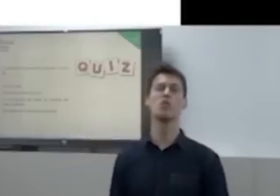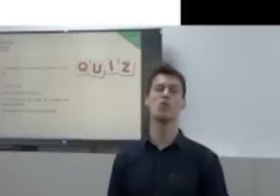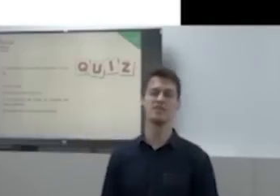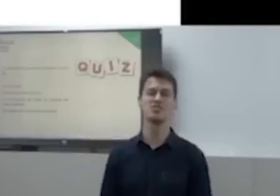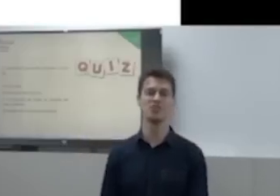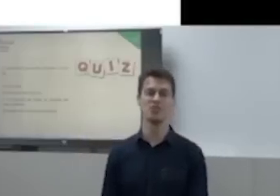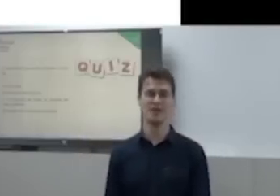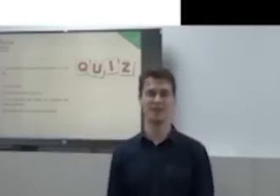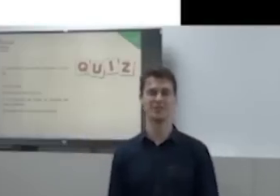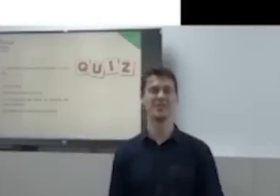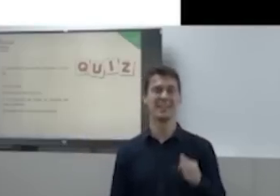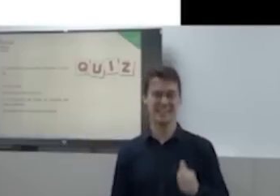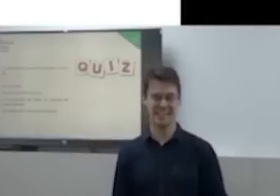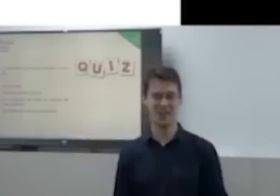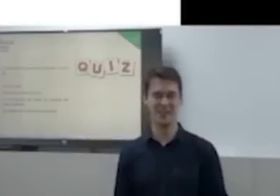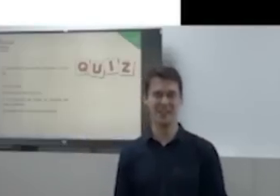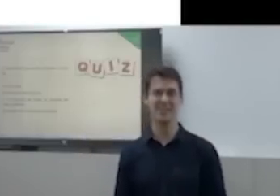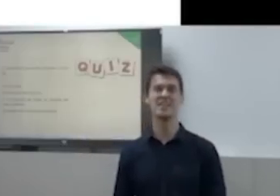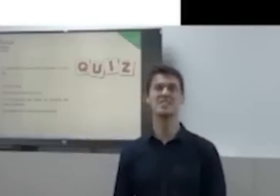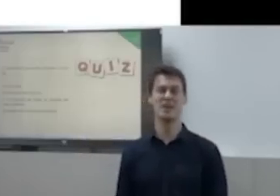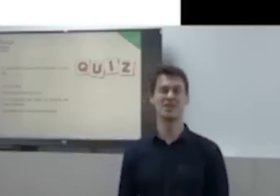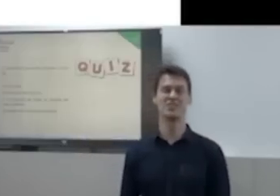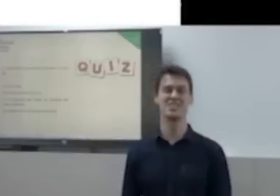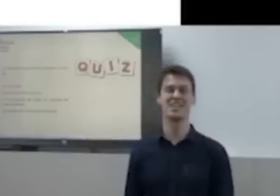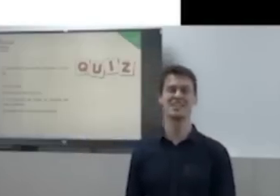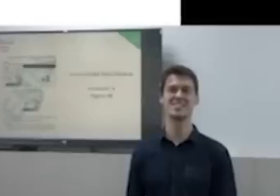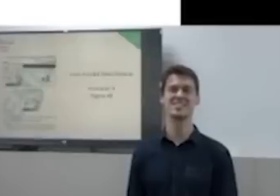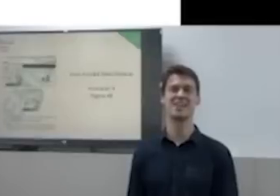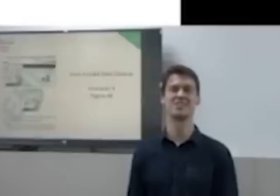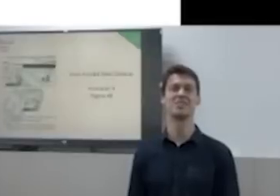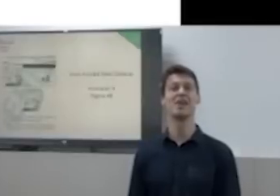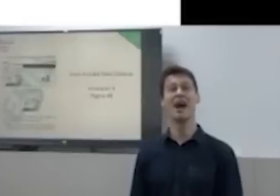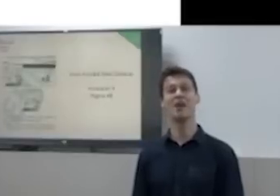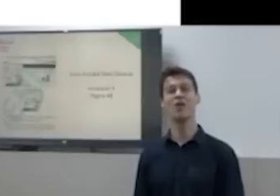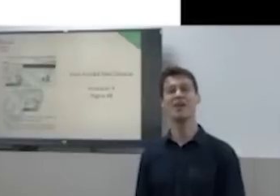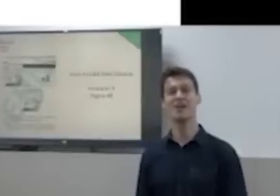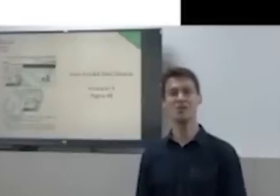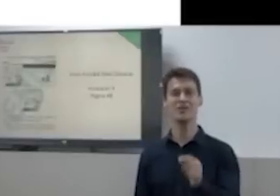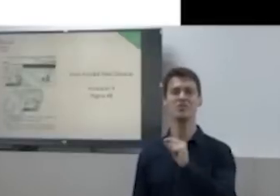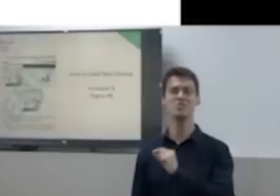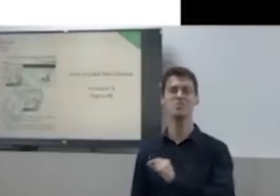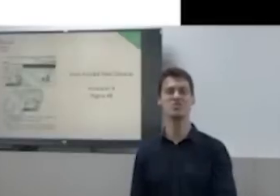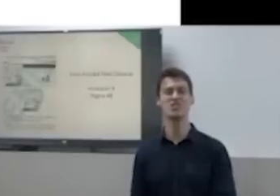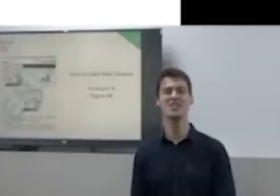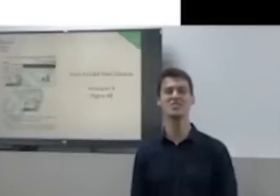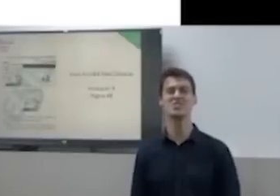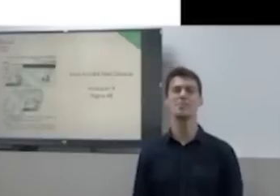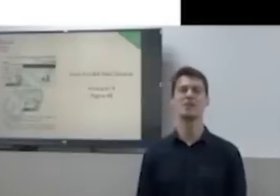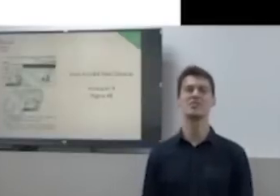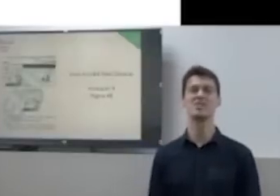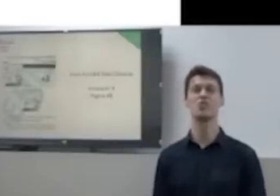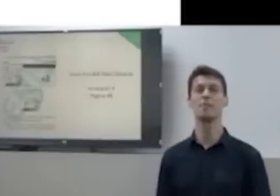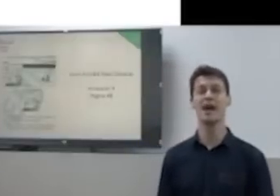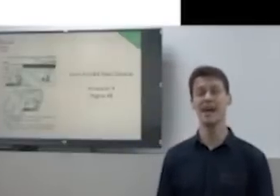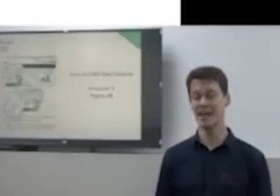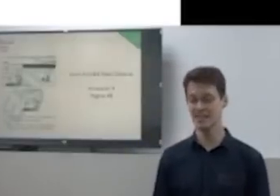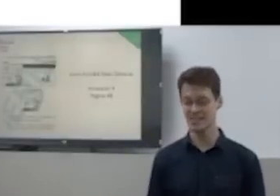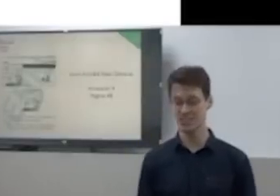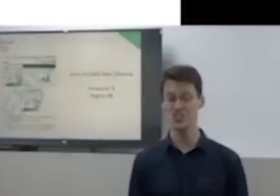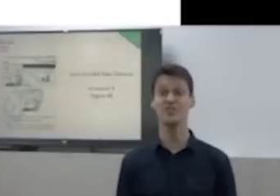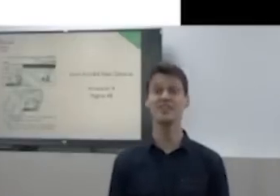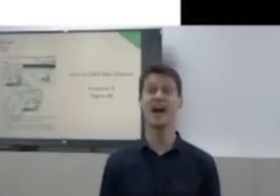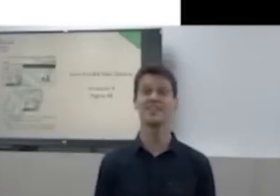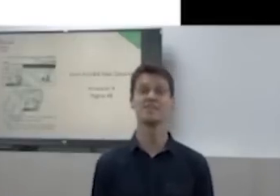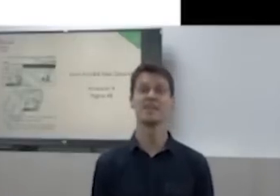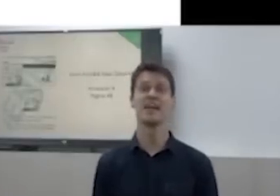ele fique com este formato. Legal, né? Espero que você tenha acertado. Agora eu vou dar uns minutinhos para você